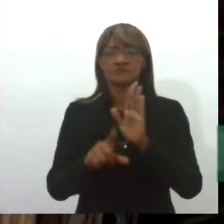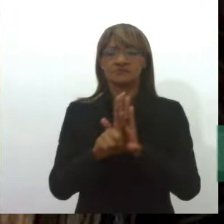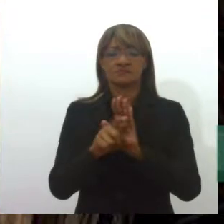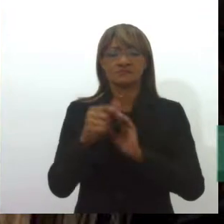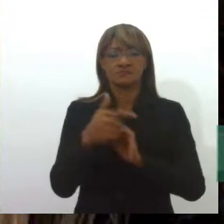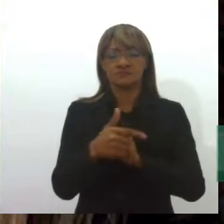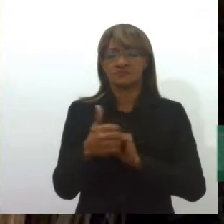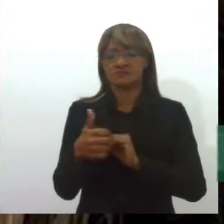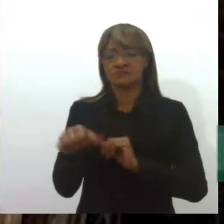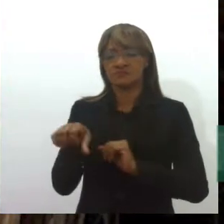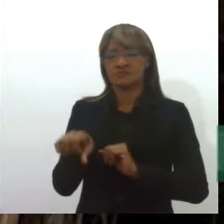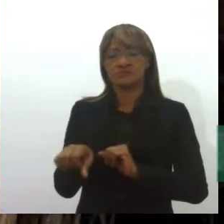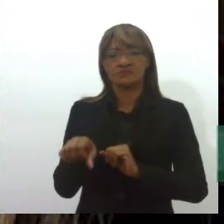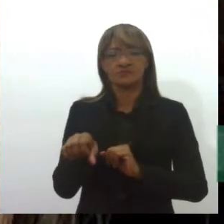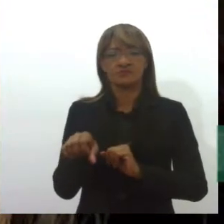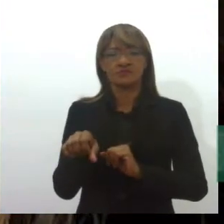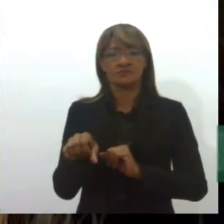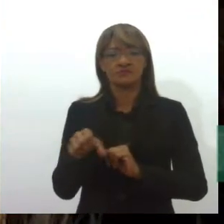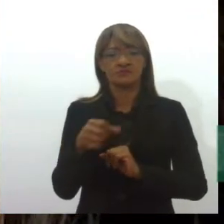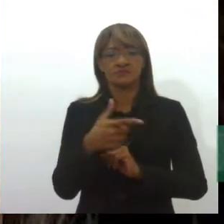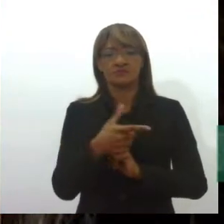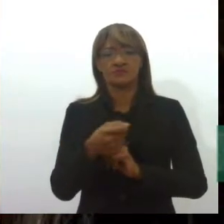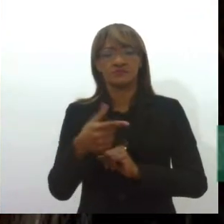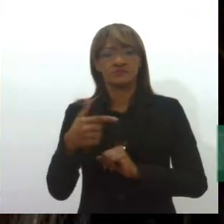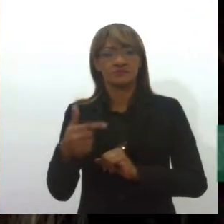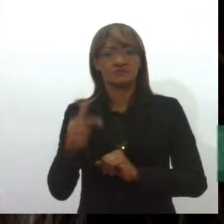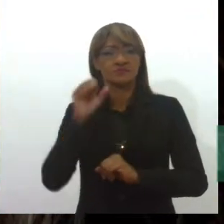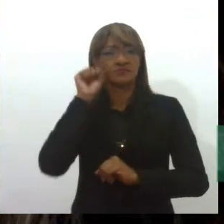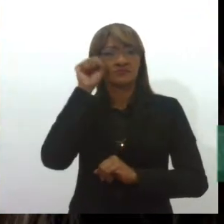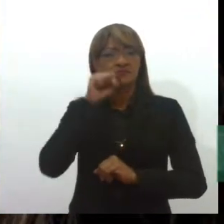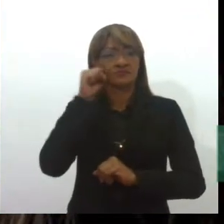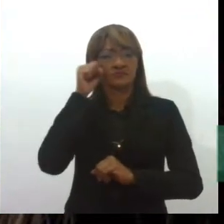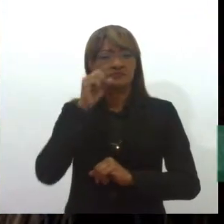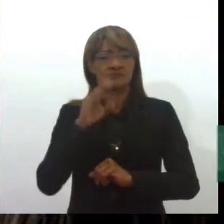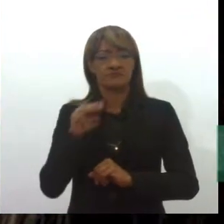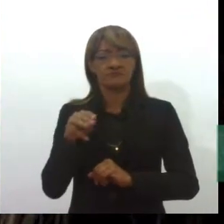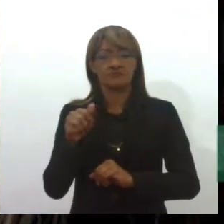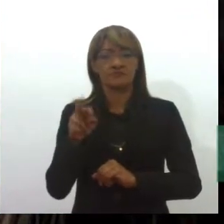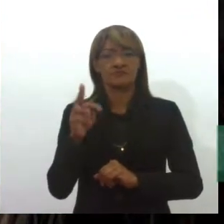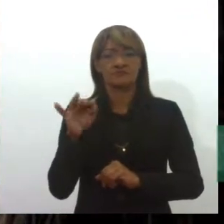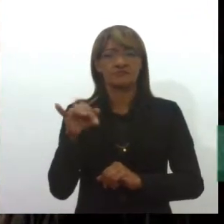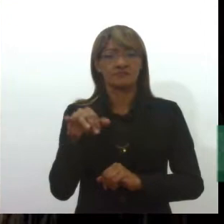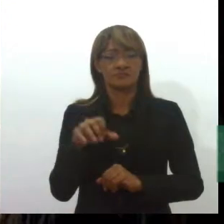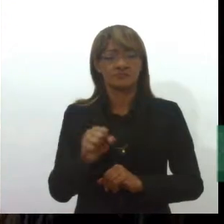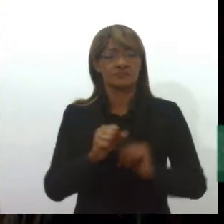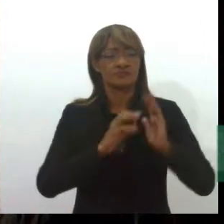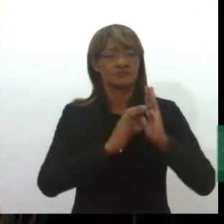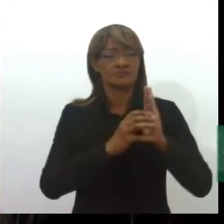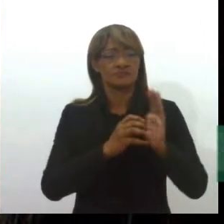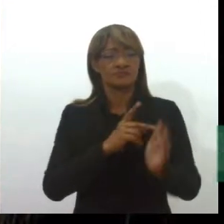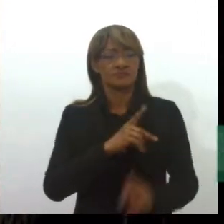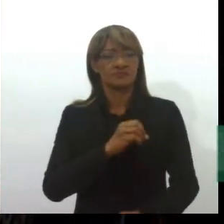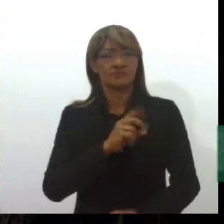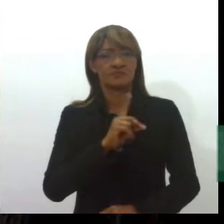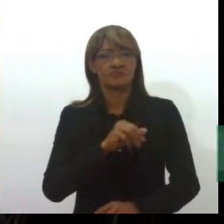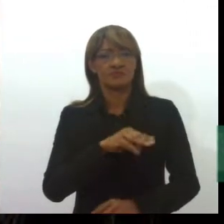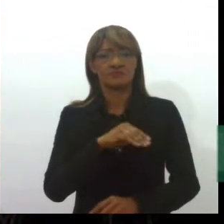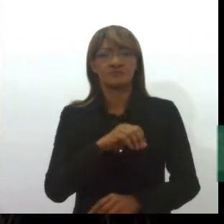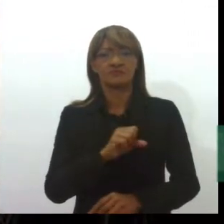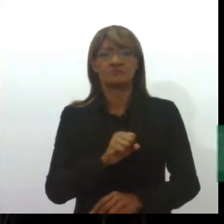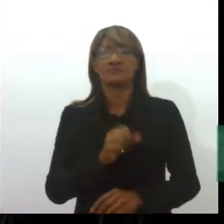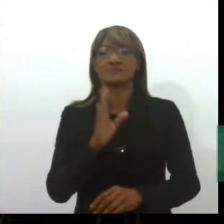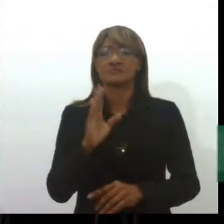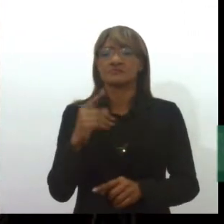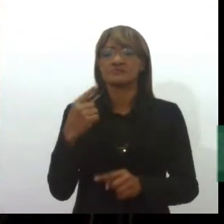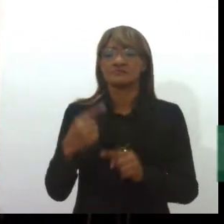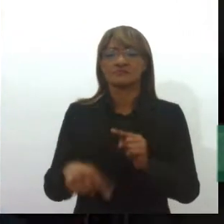de 2022, de autoria do senador Lazier Martins, do Podemos do Rio Grande do Sul, busca combater a